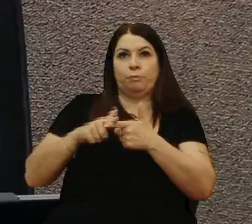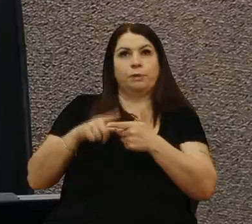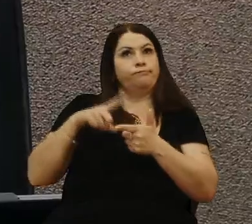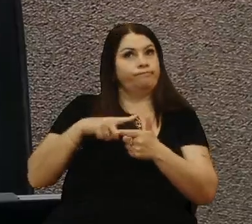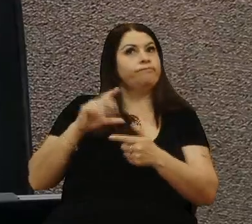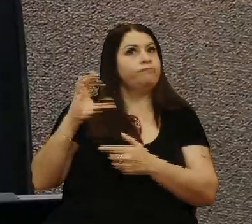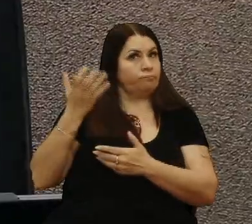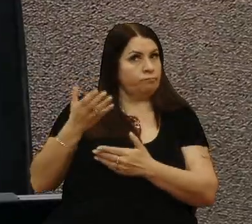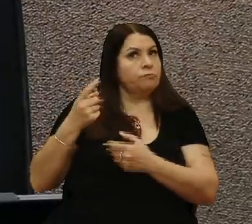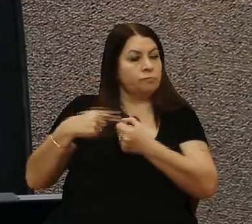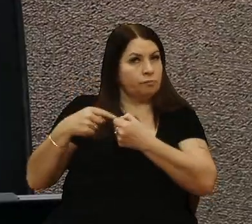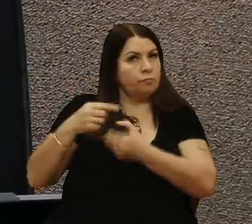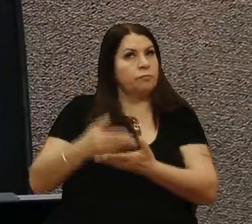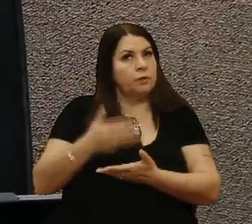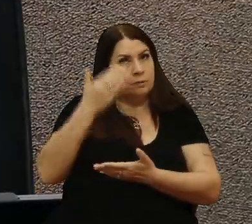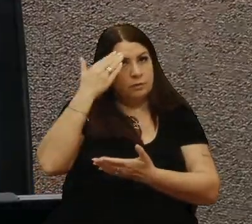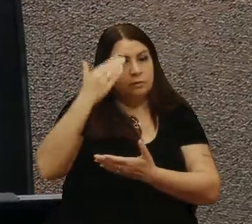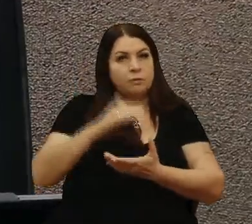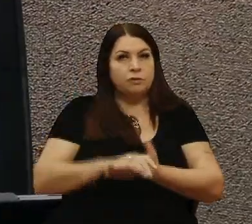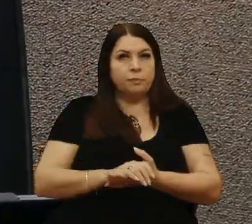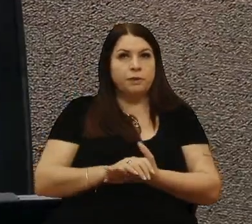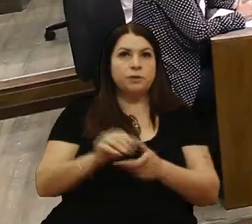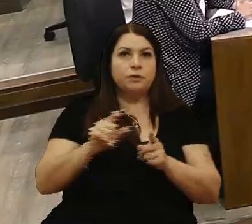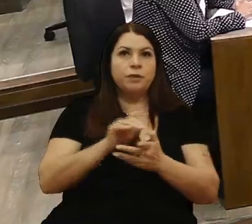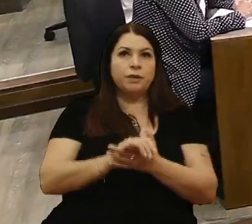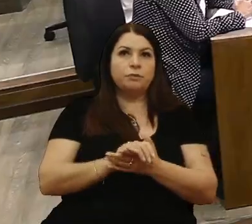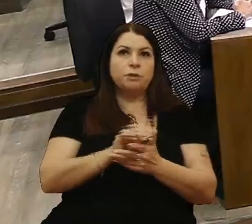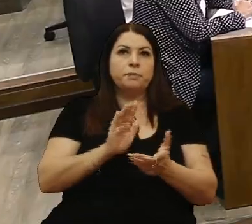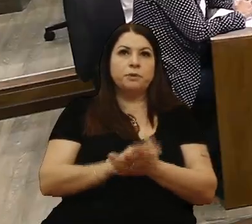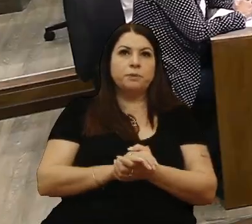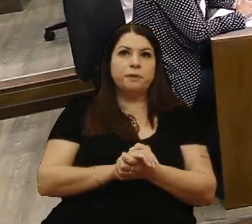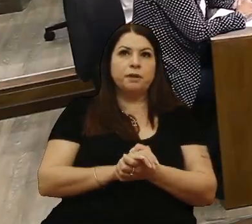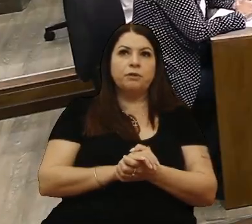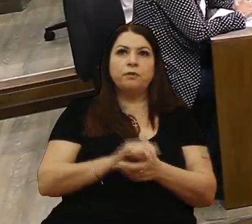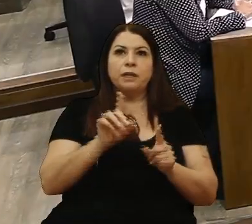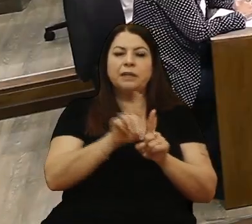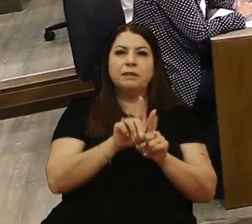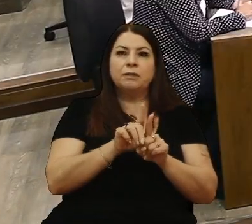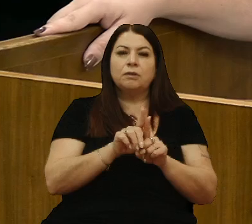resolver na nossa cidade. Obrigado. Obrigado, vereador Fantinel.